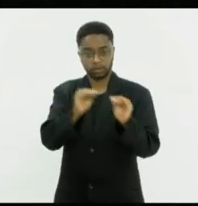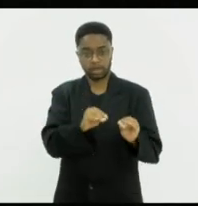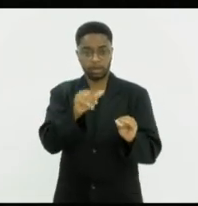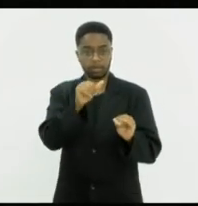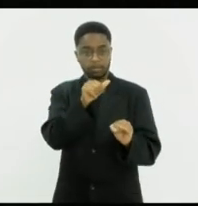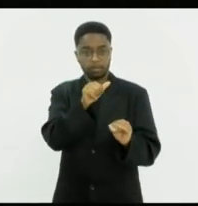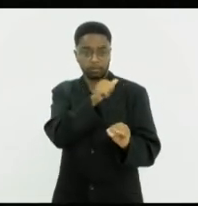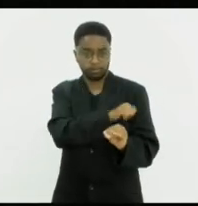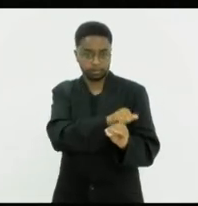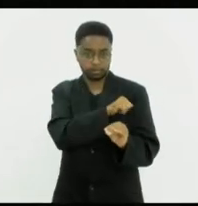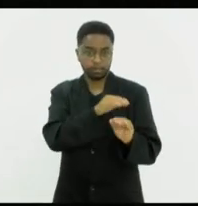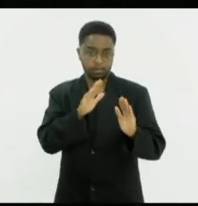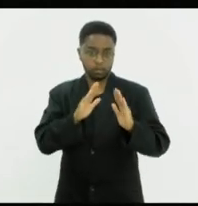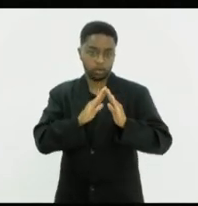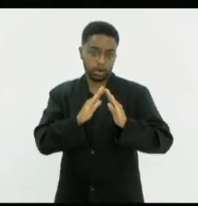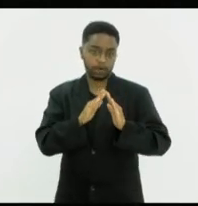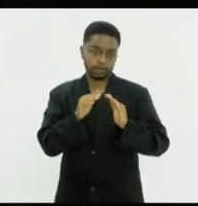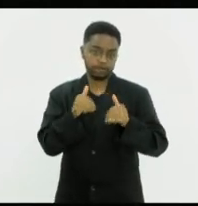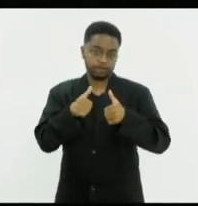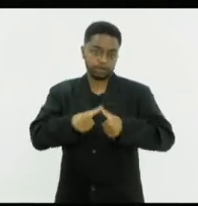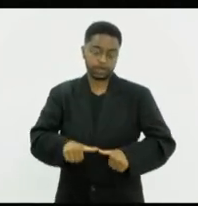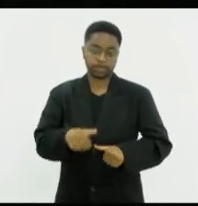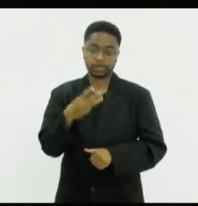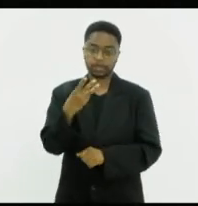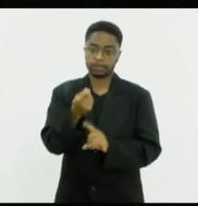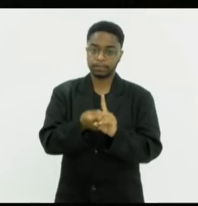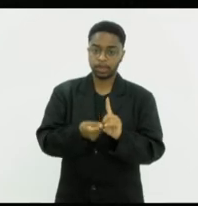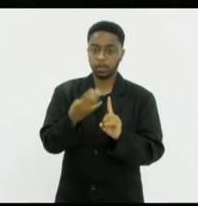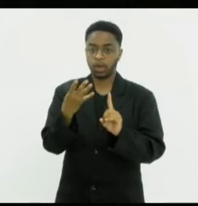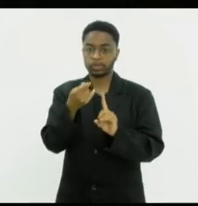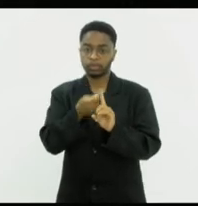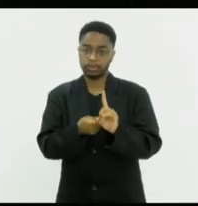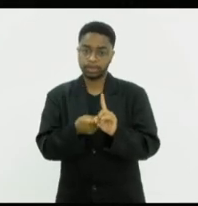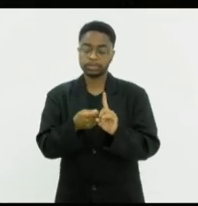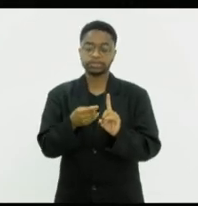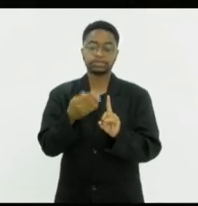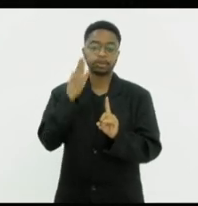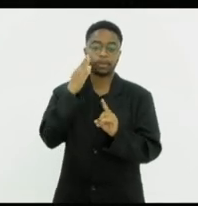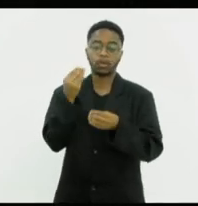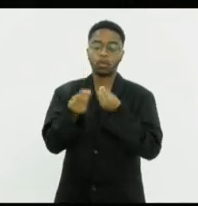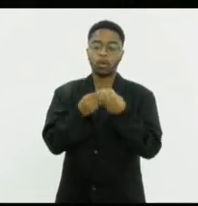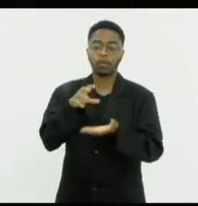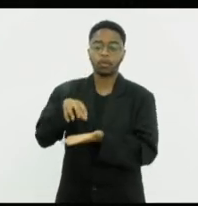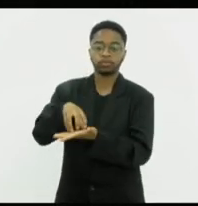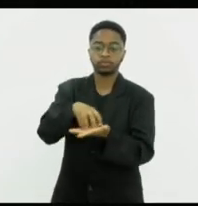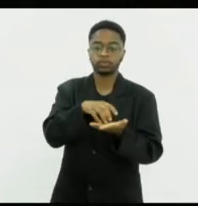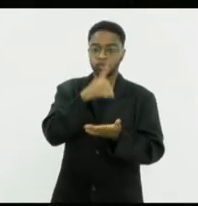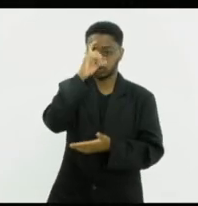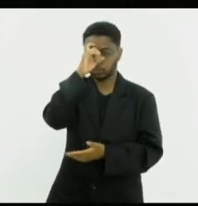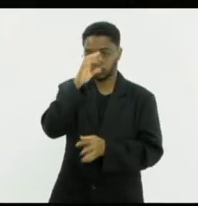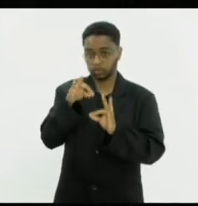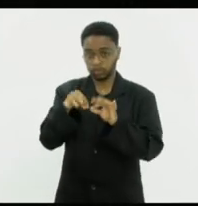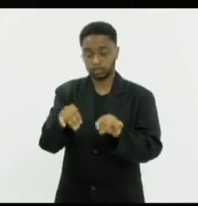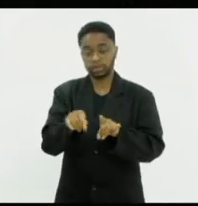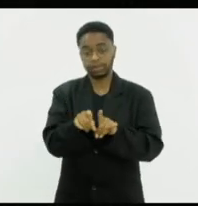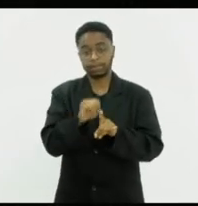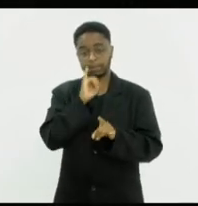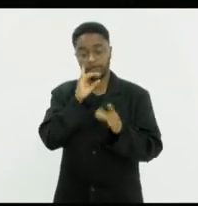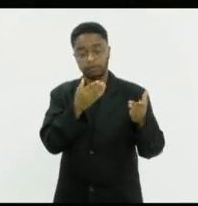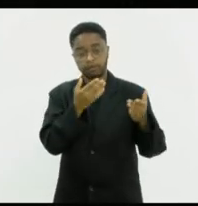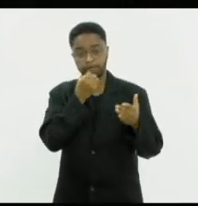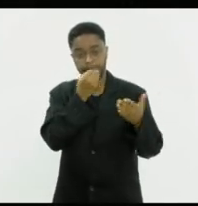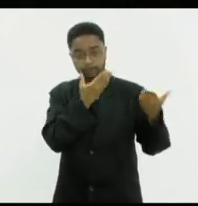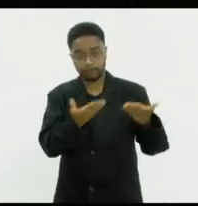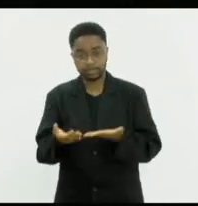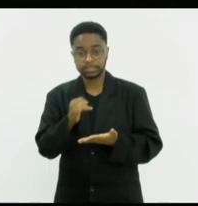para passar 3, 4 meses para levantar a situação de todos os hospitais, incluindo o INTO, que ela vai ser muito bem-vinda. Se quiser morar em Campo